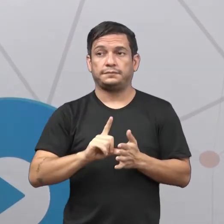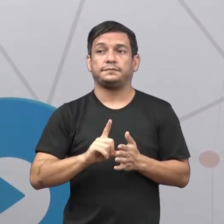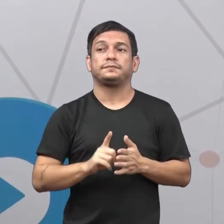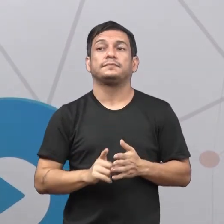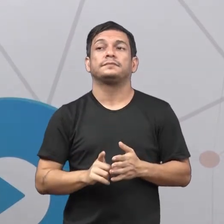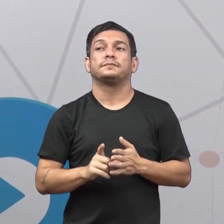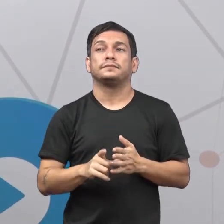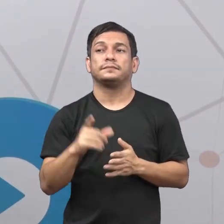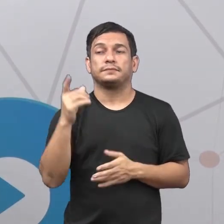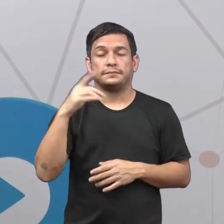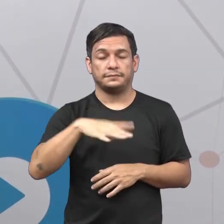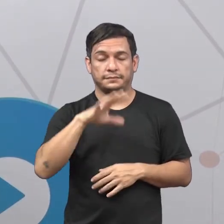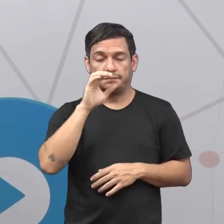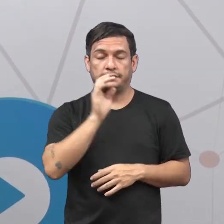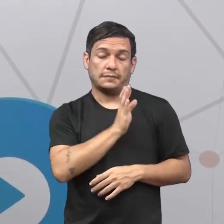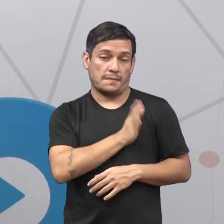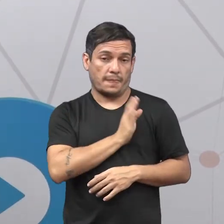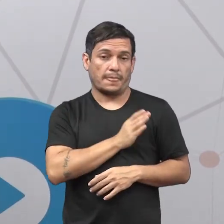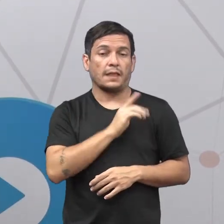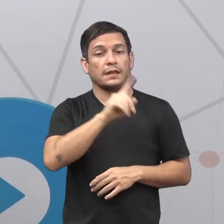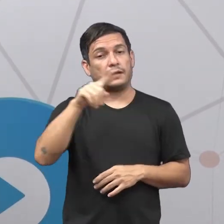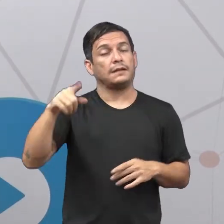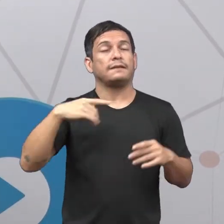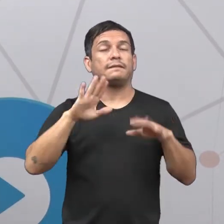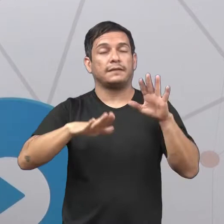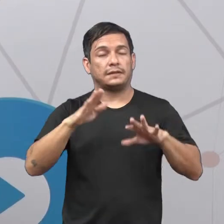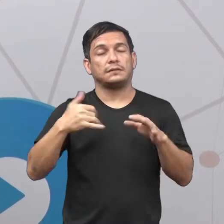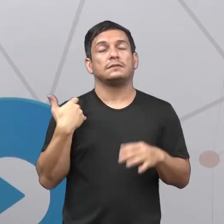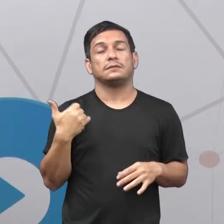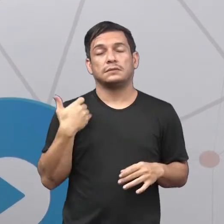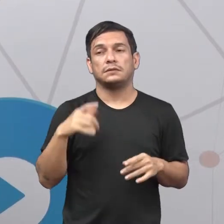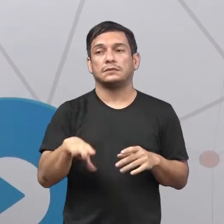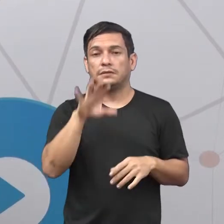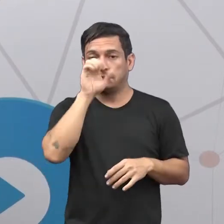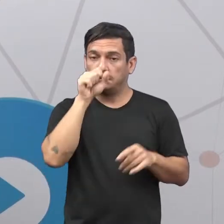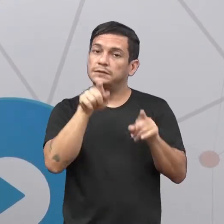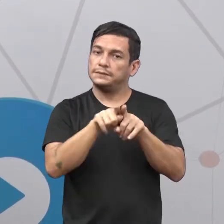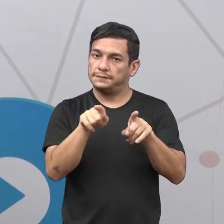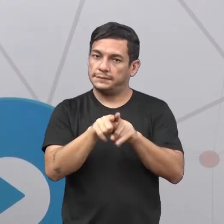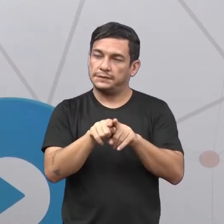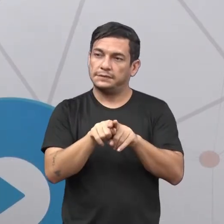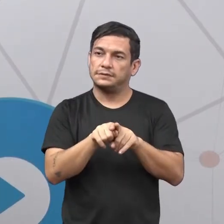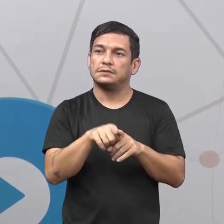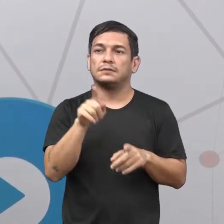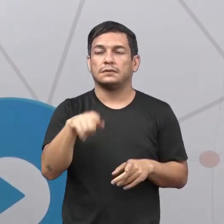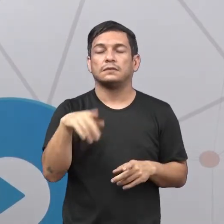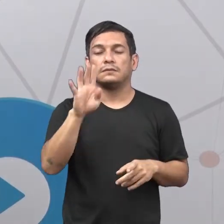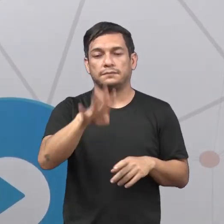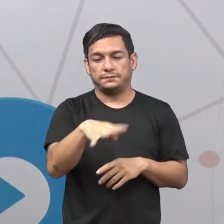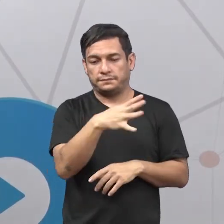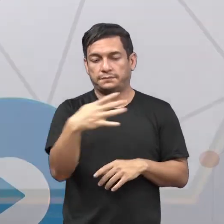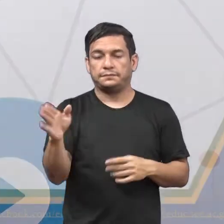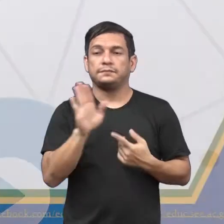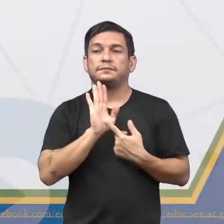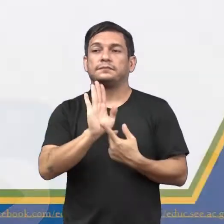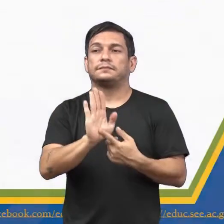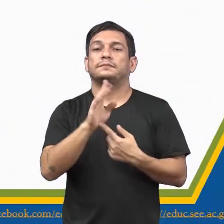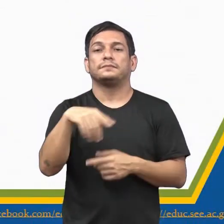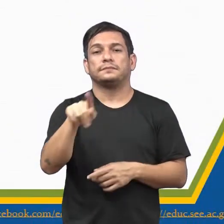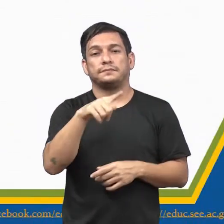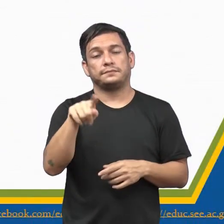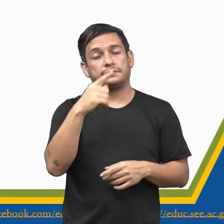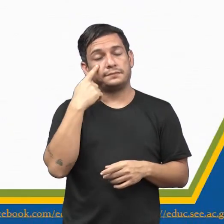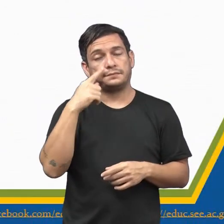a frequência cardíaca ela varia de acordo com a idade e a frequência respiratória também. Então, nessa tabelinha que está aparecendo aí para